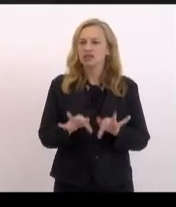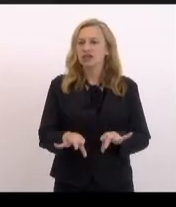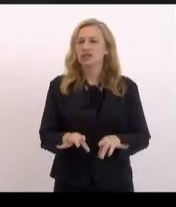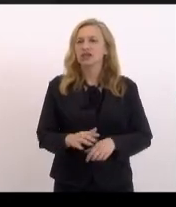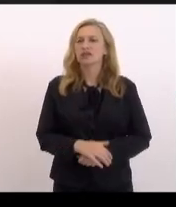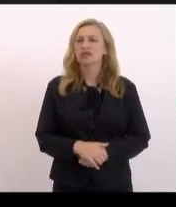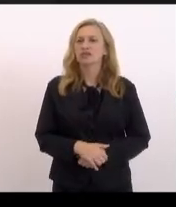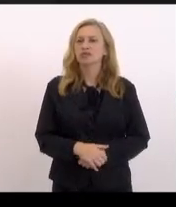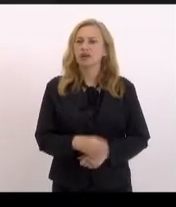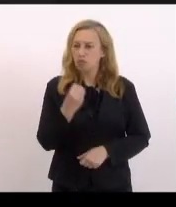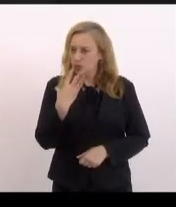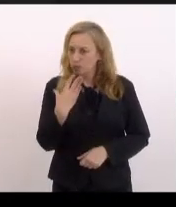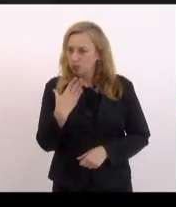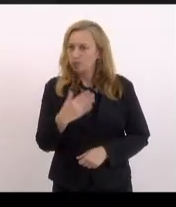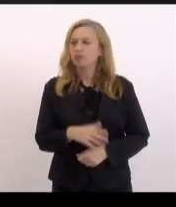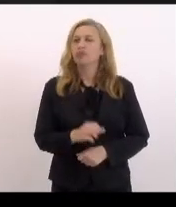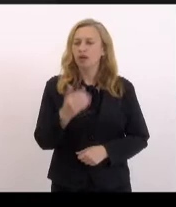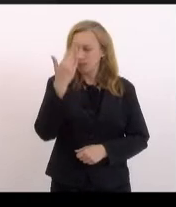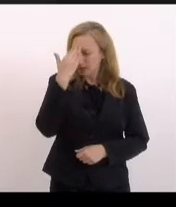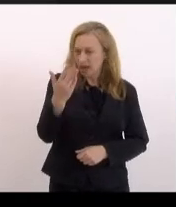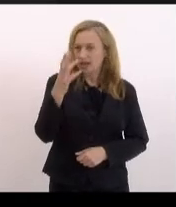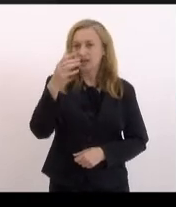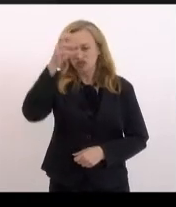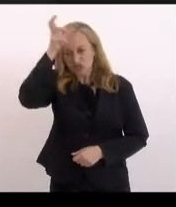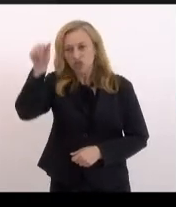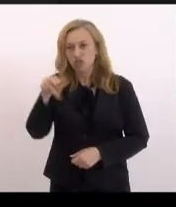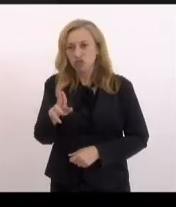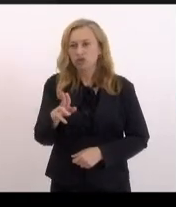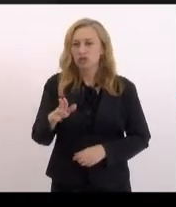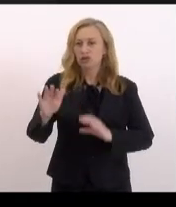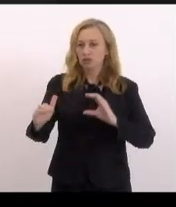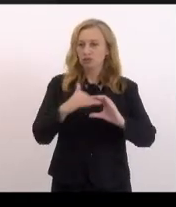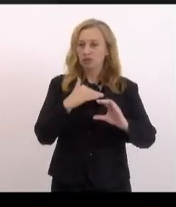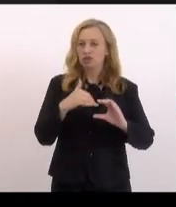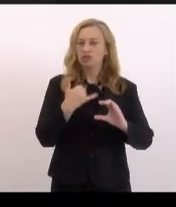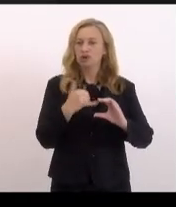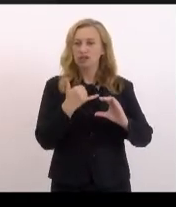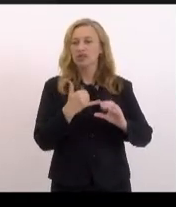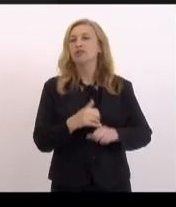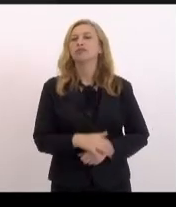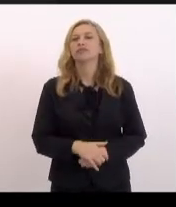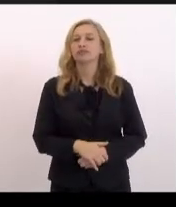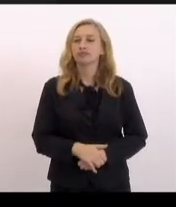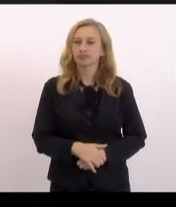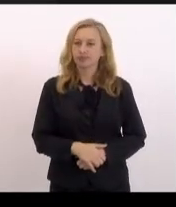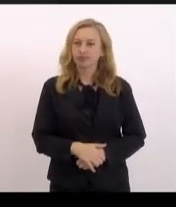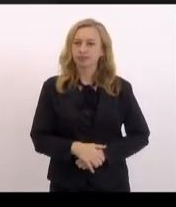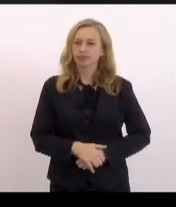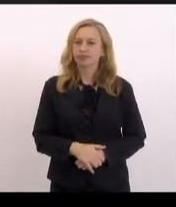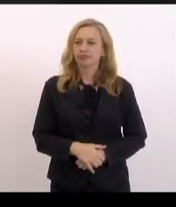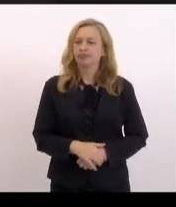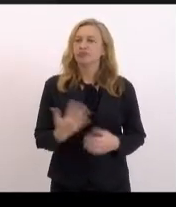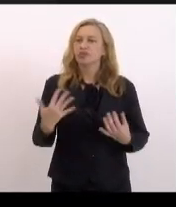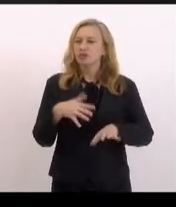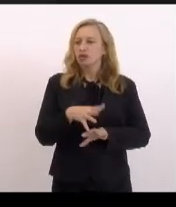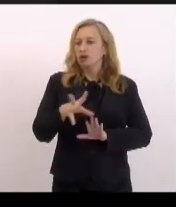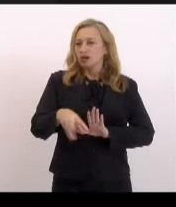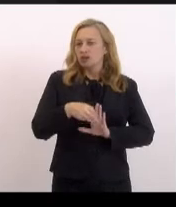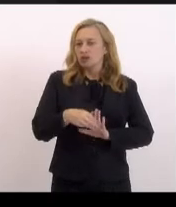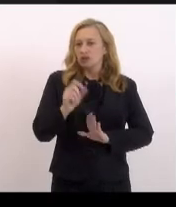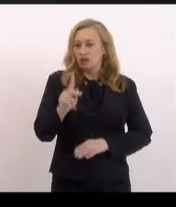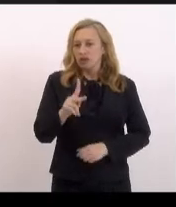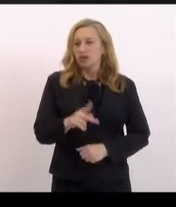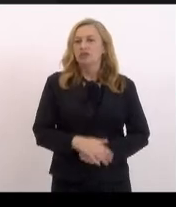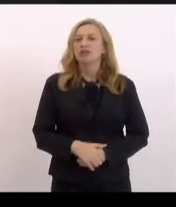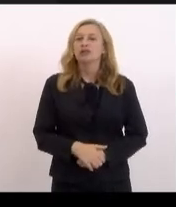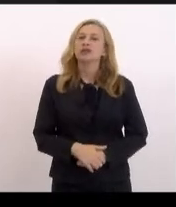Tá bom? Obrigado, tia. Me manda manda no WhatsApp aqui, para mim poder fazer as inclusões, tá bom?